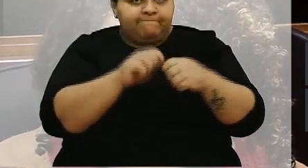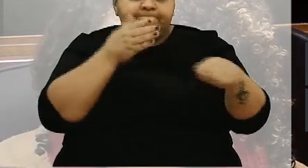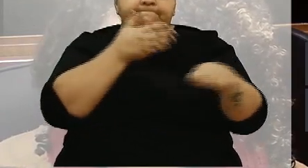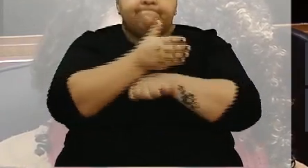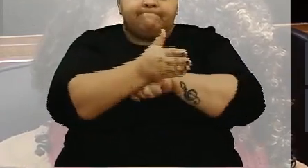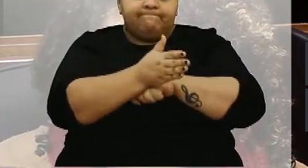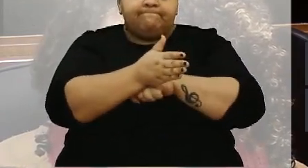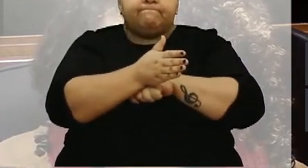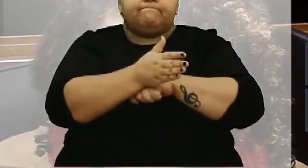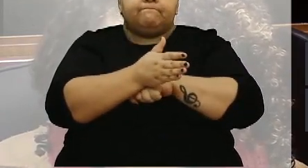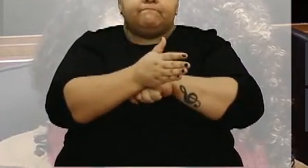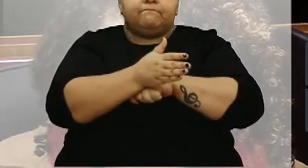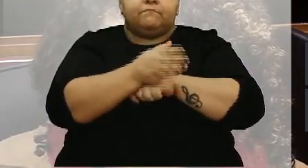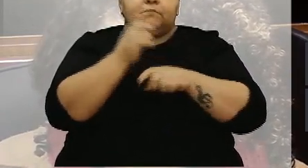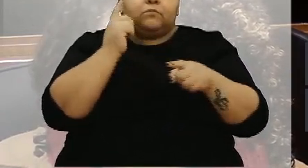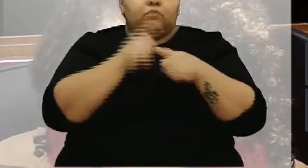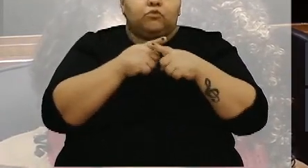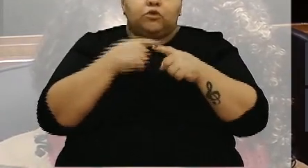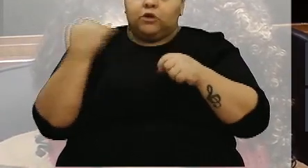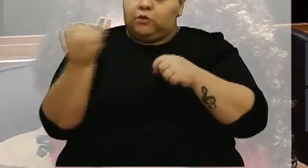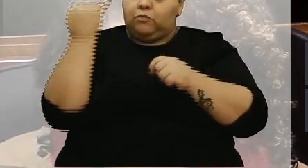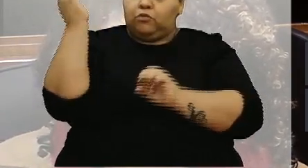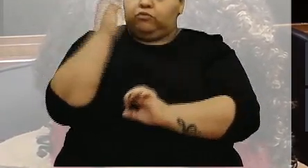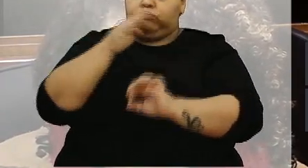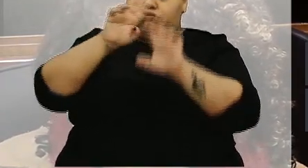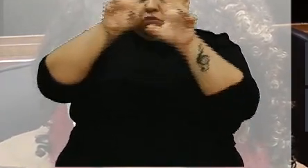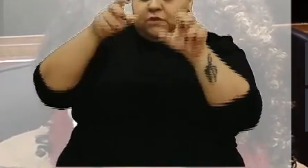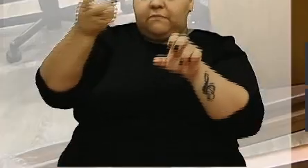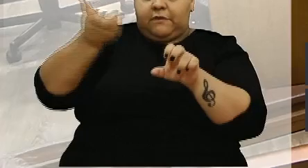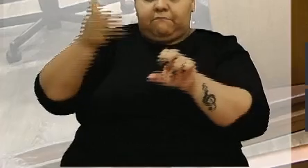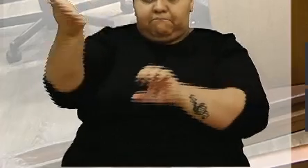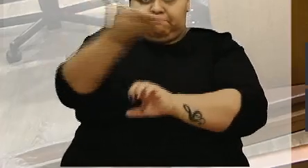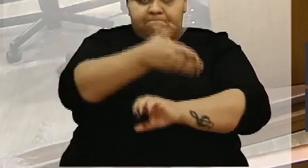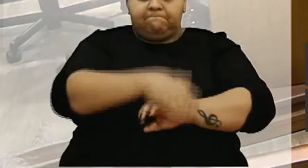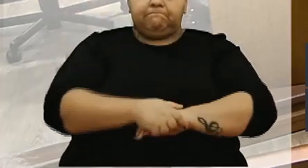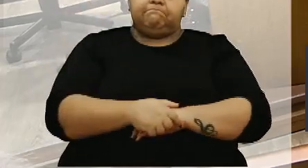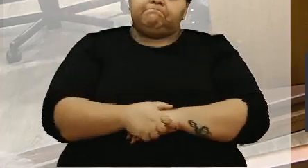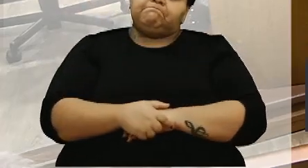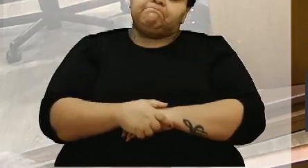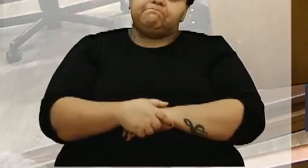dada a relevância e urgência que esse tema exige de todos nós.